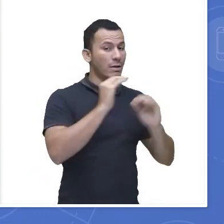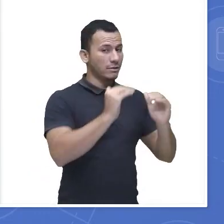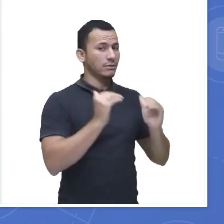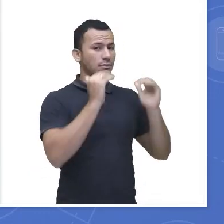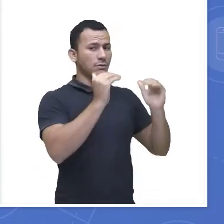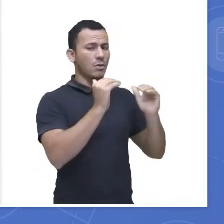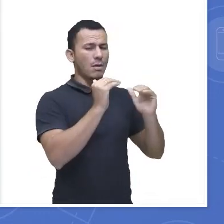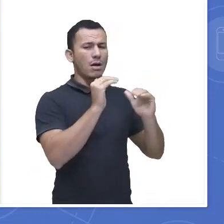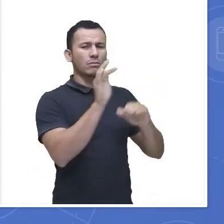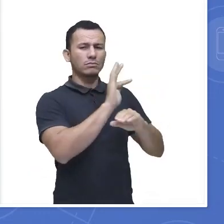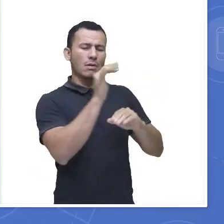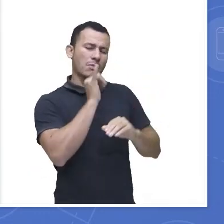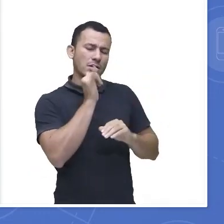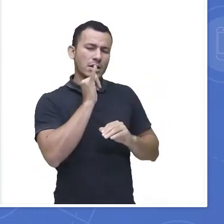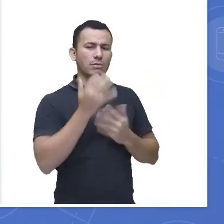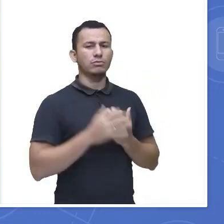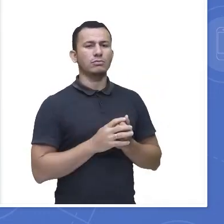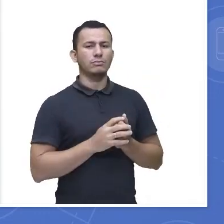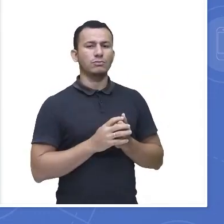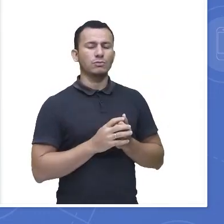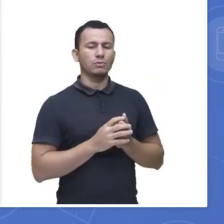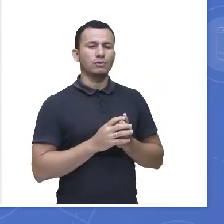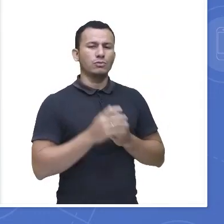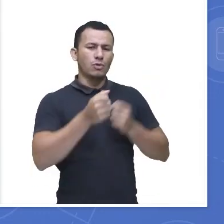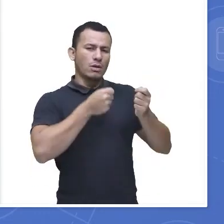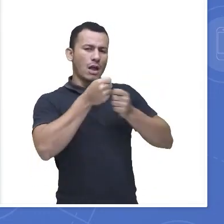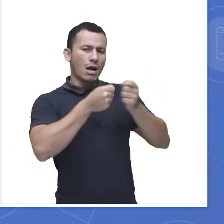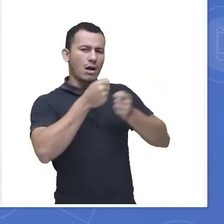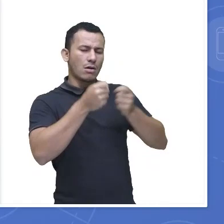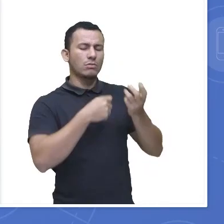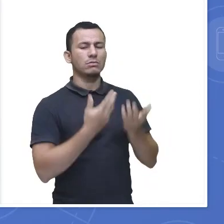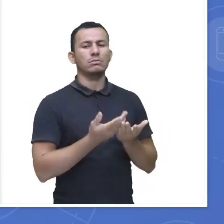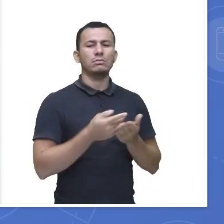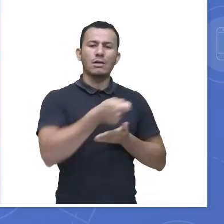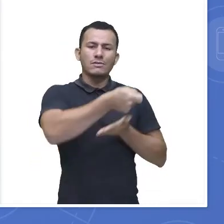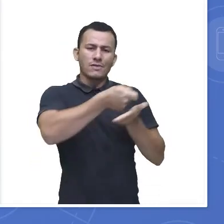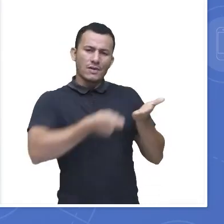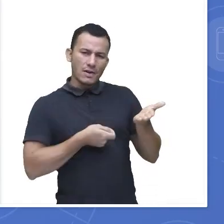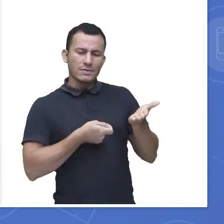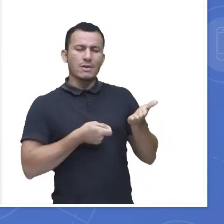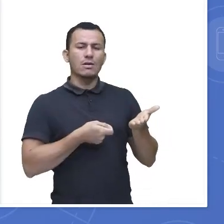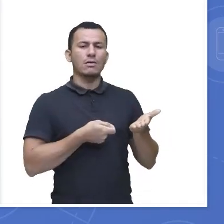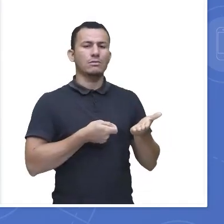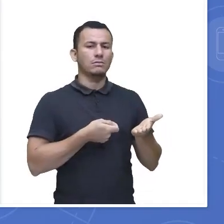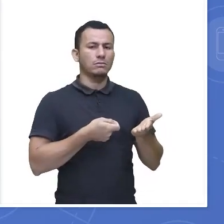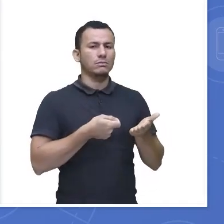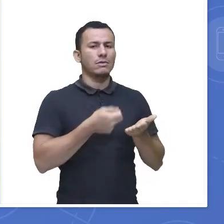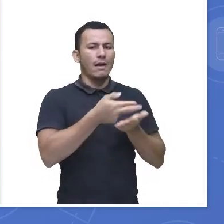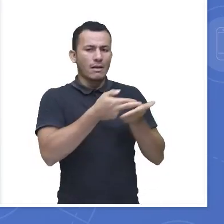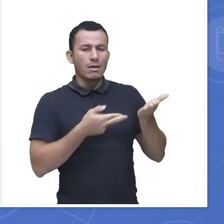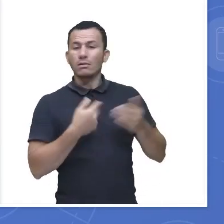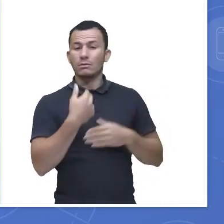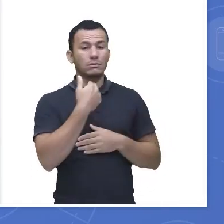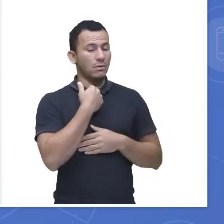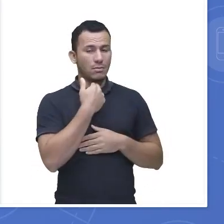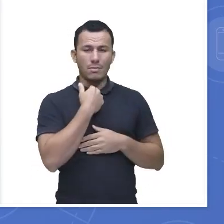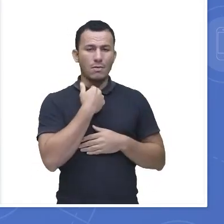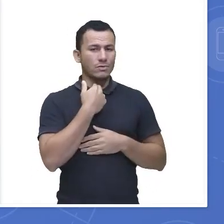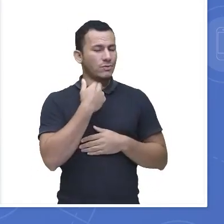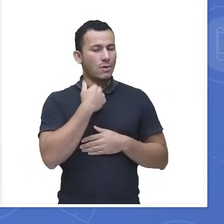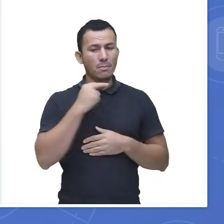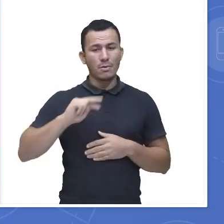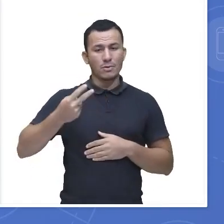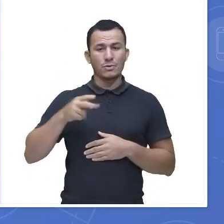discursivo, jornalístico, por exemplo, não pode. Na sua dissertação, no seu texto dissertativo, argumentativo, não pode, não